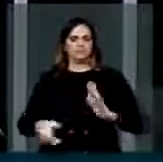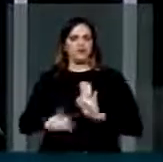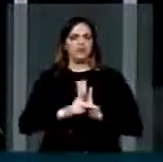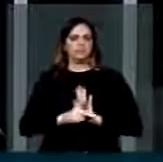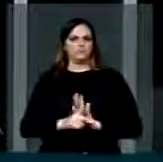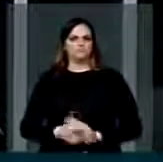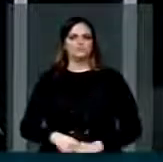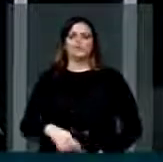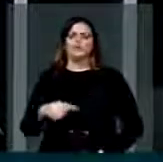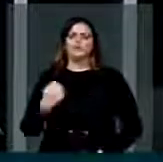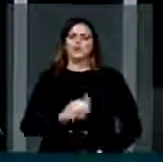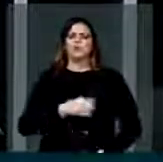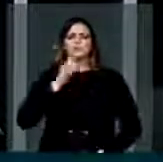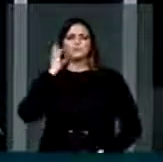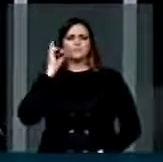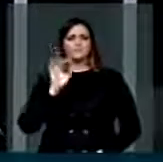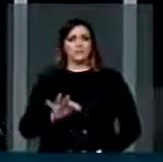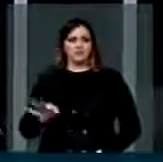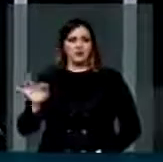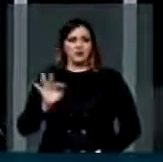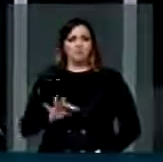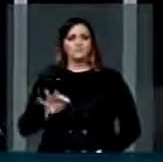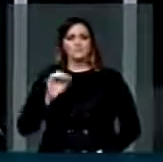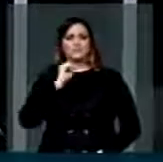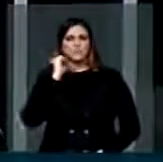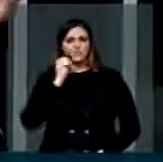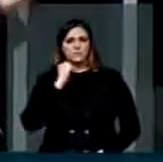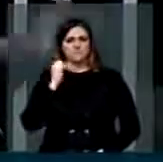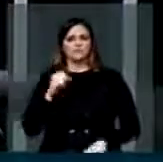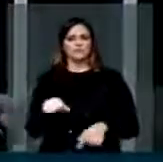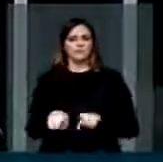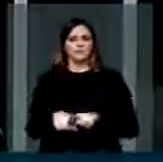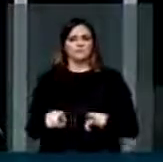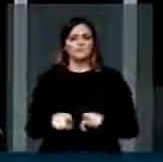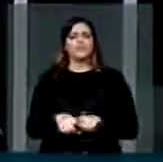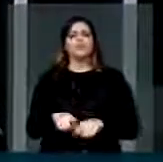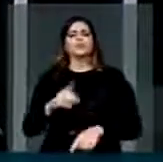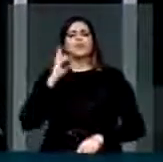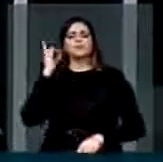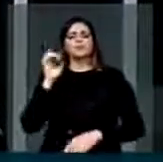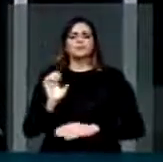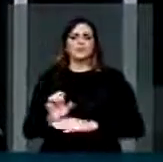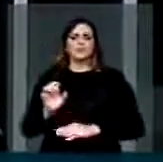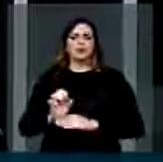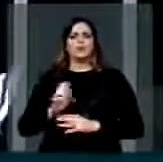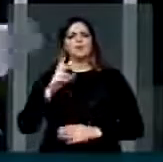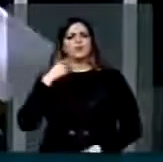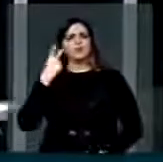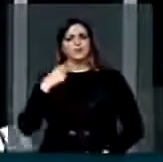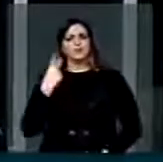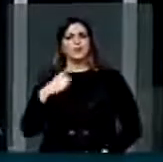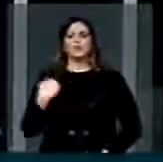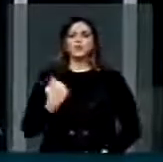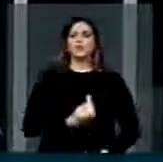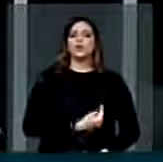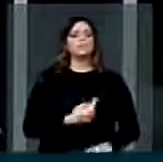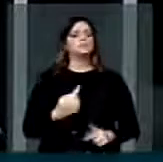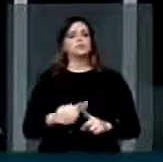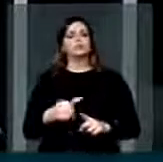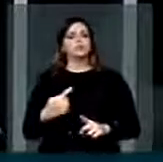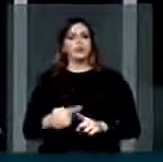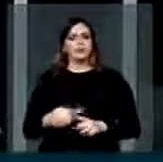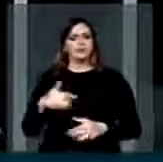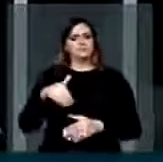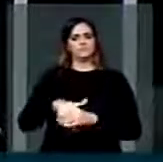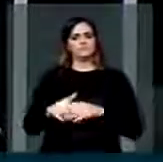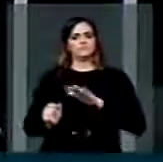Nós, parlamentares federais, deputados, senadores, deputados estaduais e vereadores, nós somos eleitos para